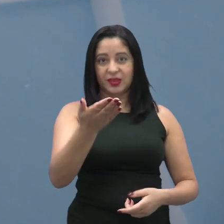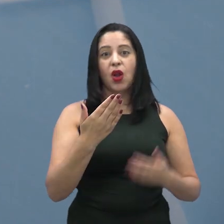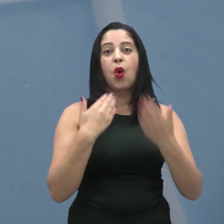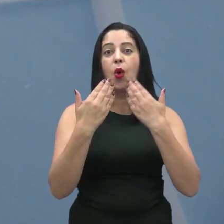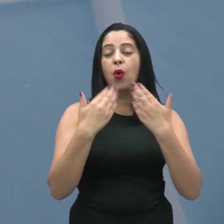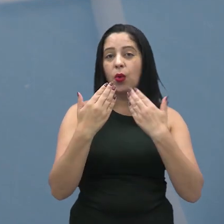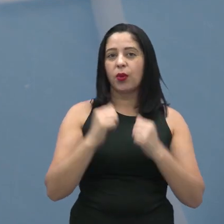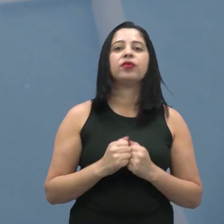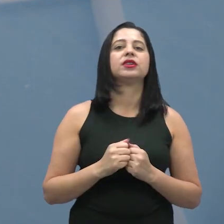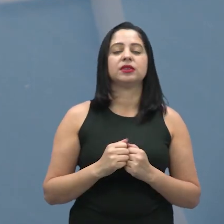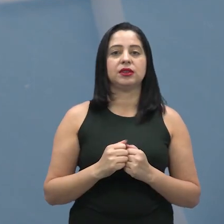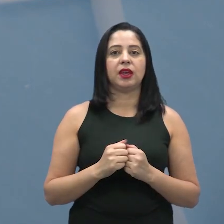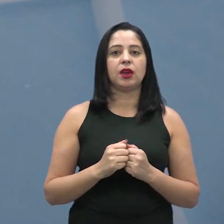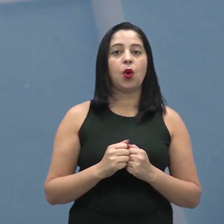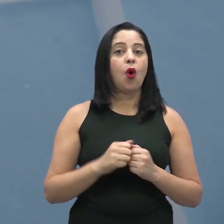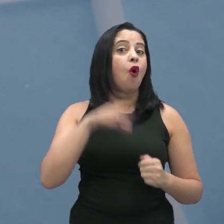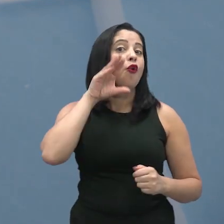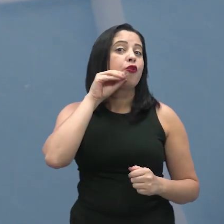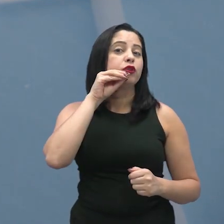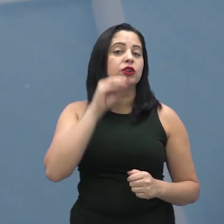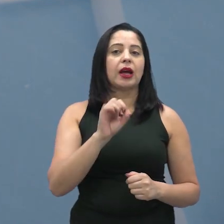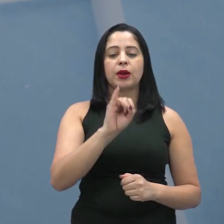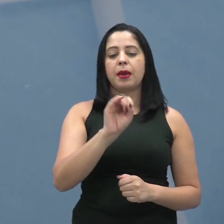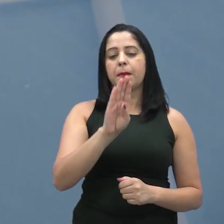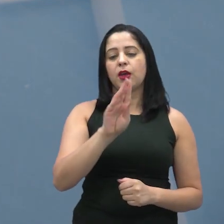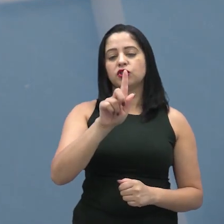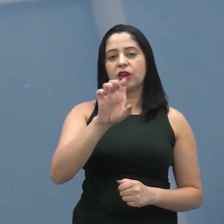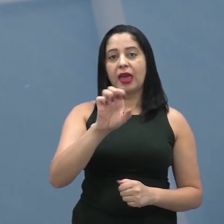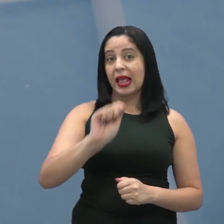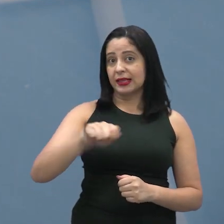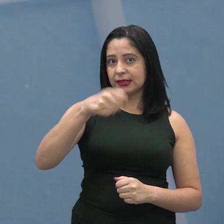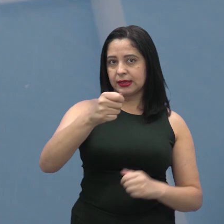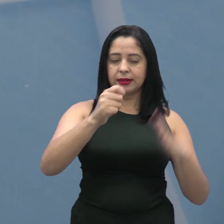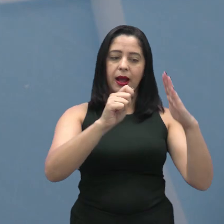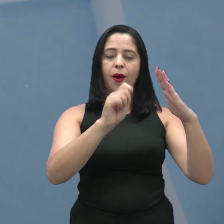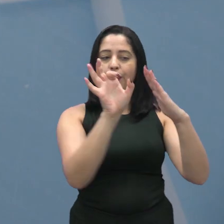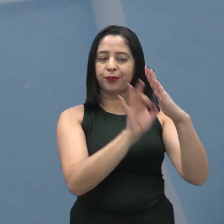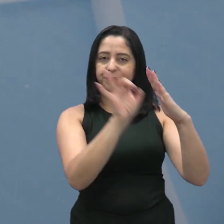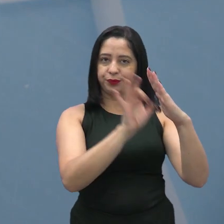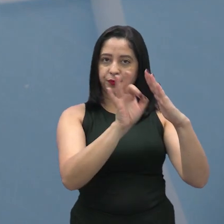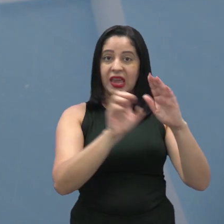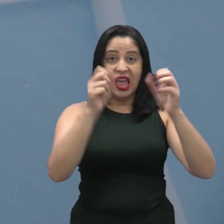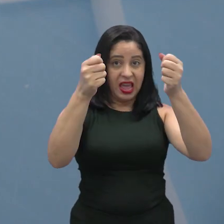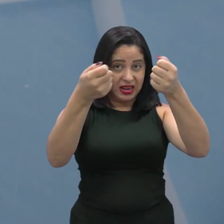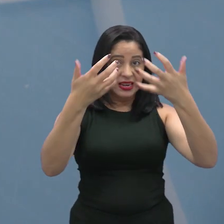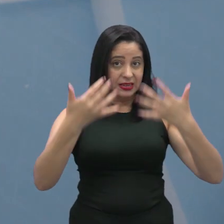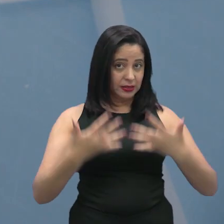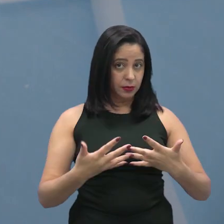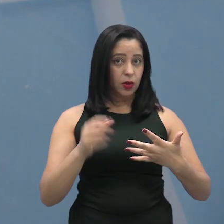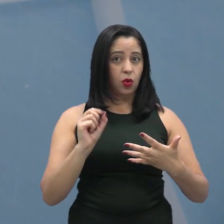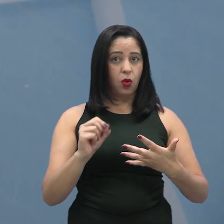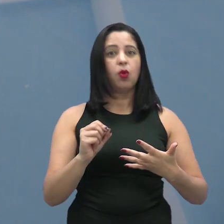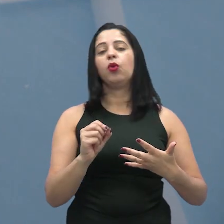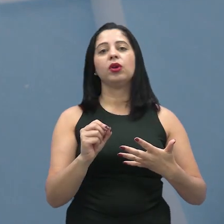com o servidor do IBGE, o Bruno Garcalcas, remotamente, e ele destacou aí um pouquinho da